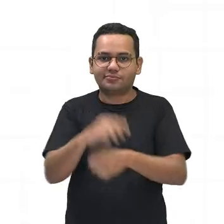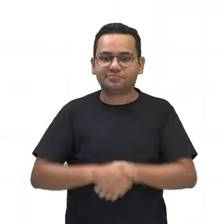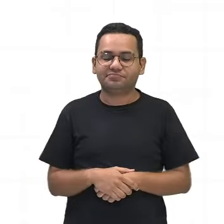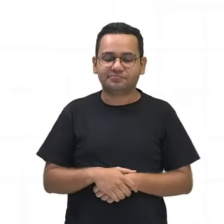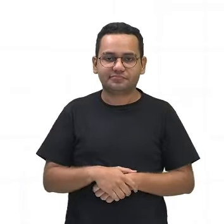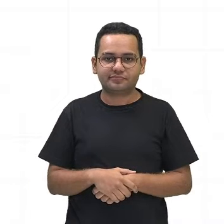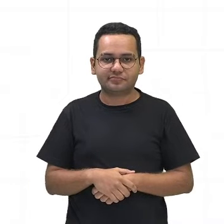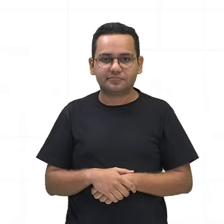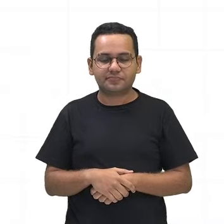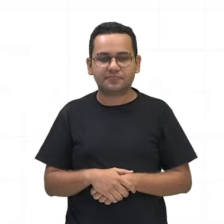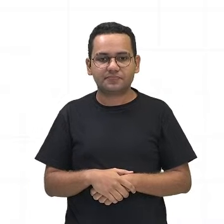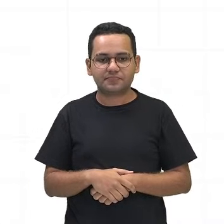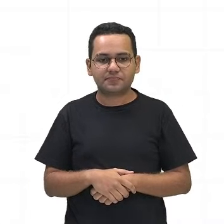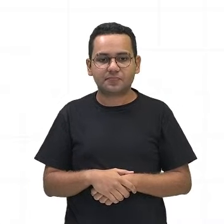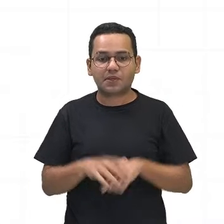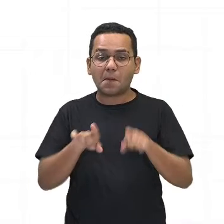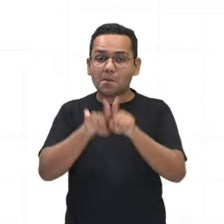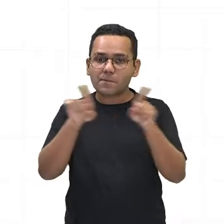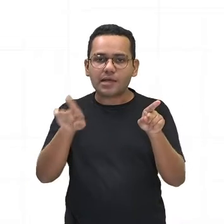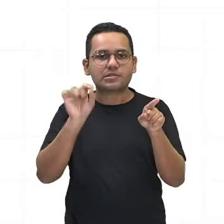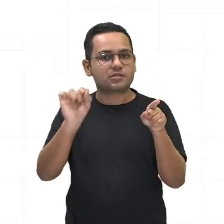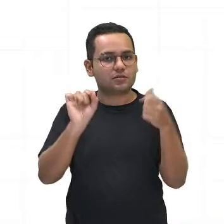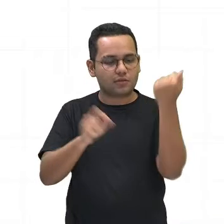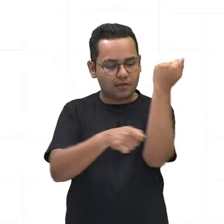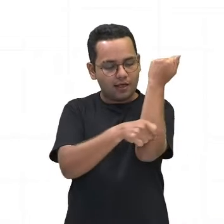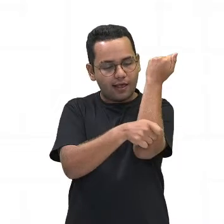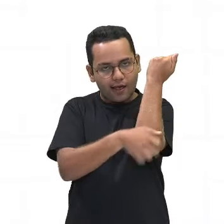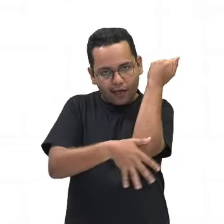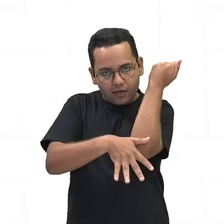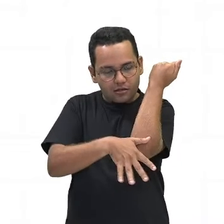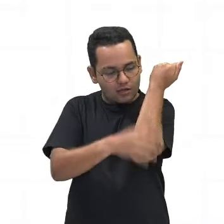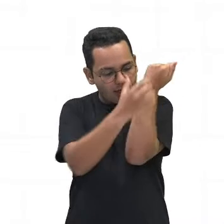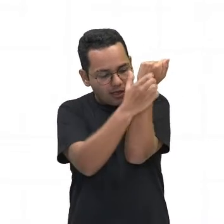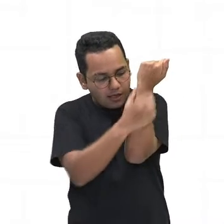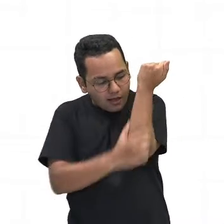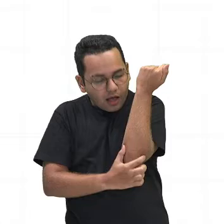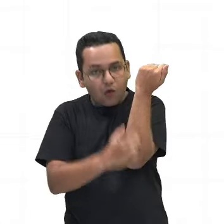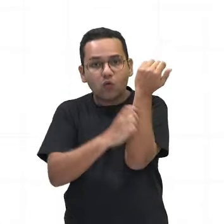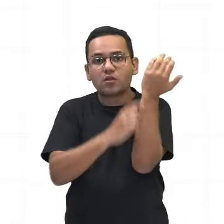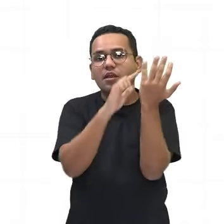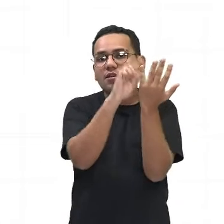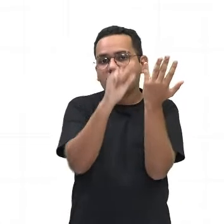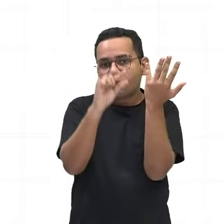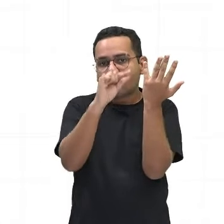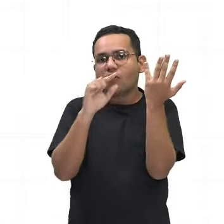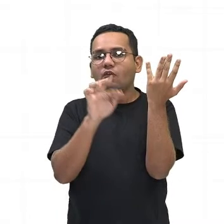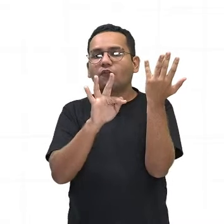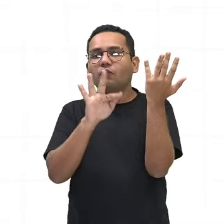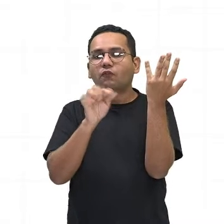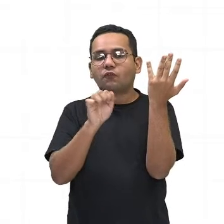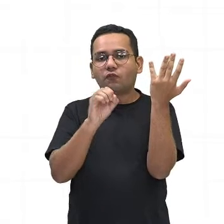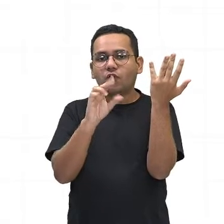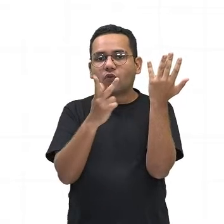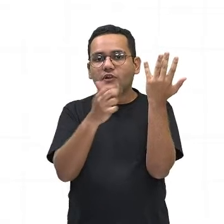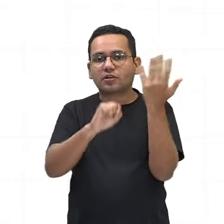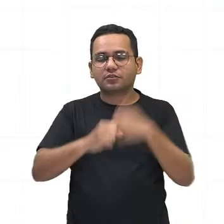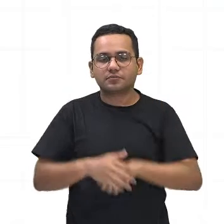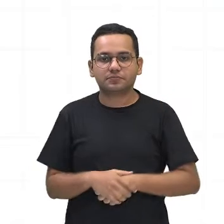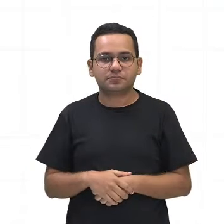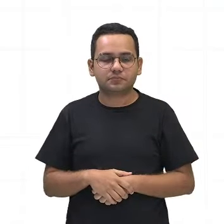Elas apenas vão possuir raízes, caules e folhas, tá? Então, nós temos